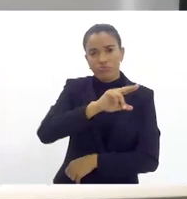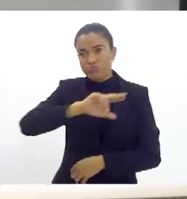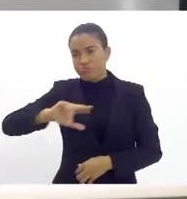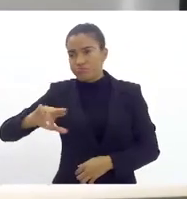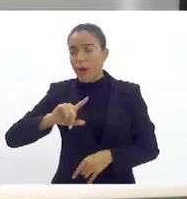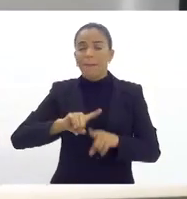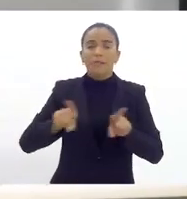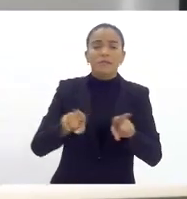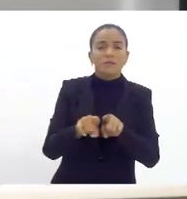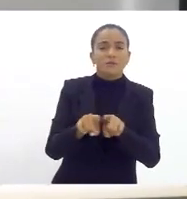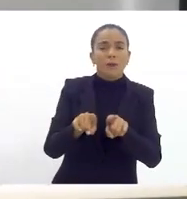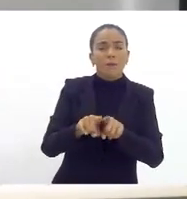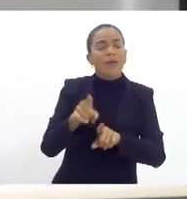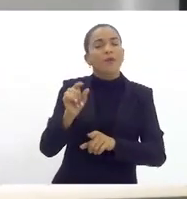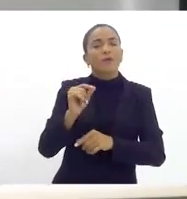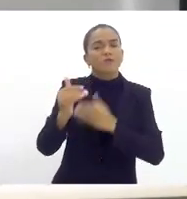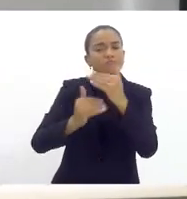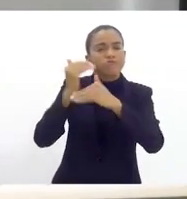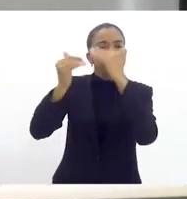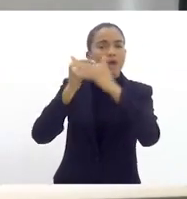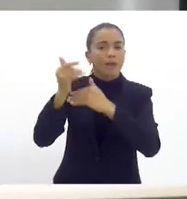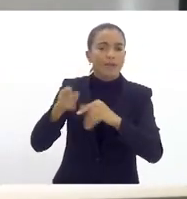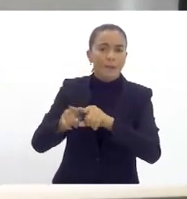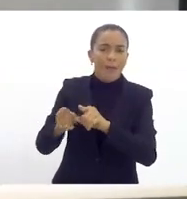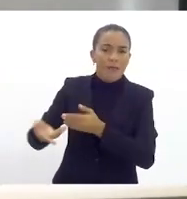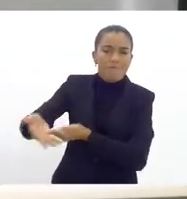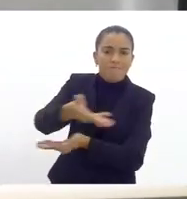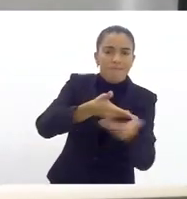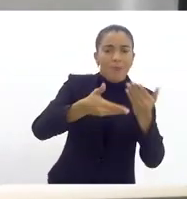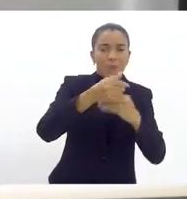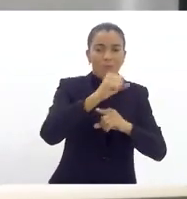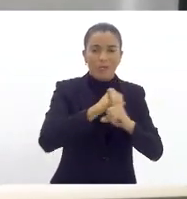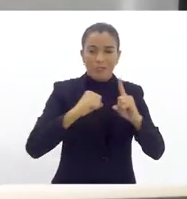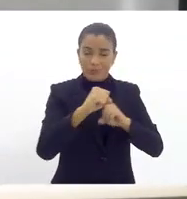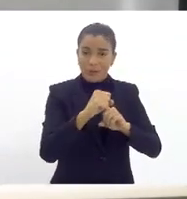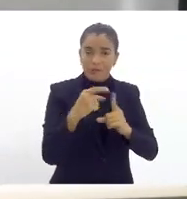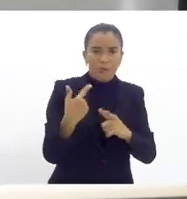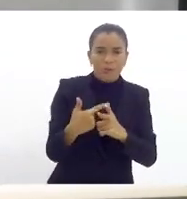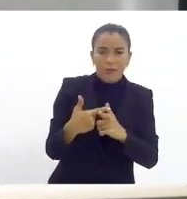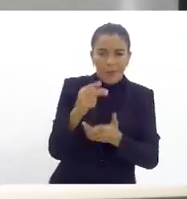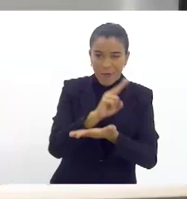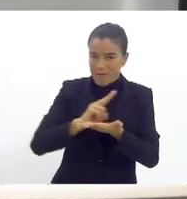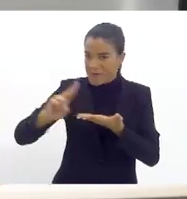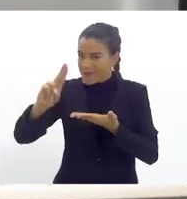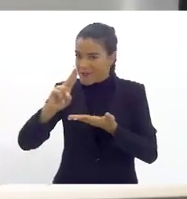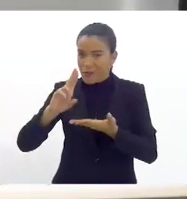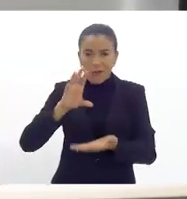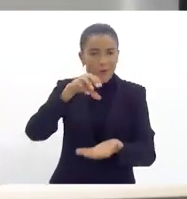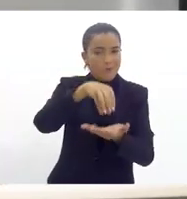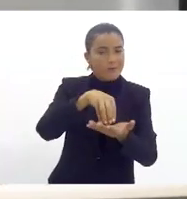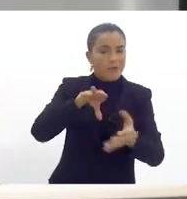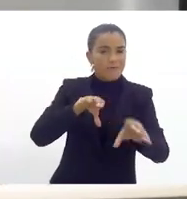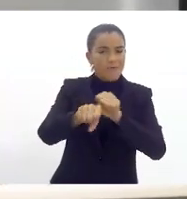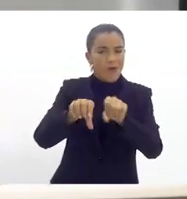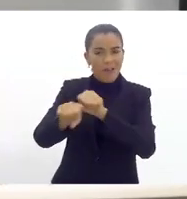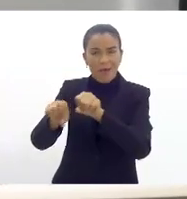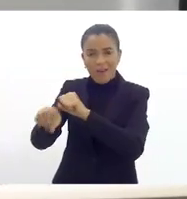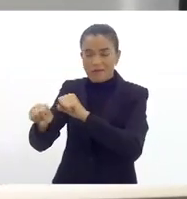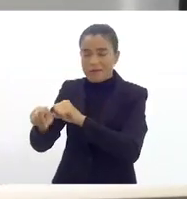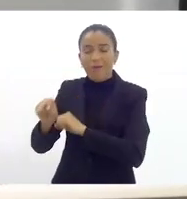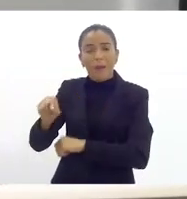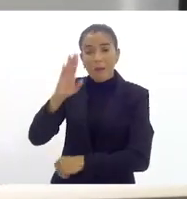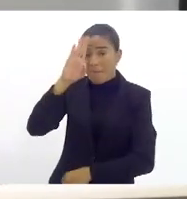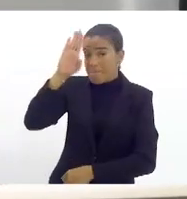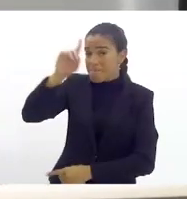também naquilo que se produz e que se retribui para a sociedade porque as Universidades os centros de Formação eles têm